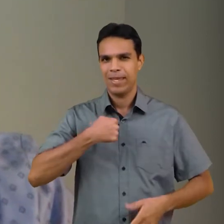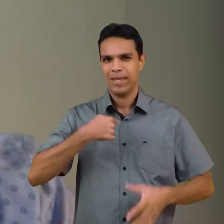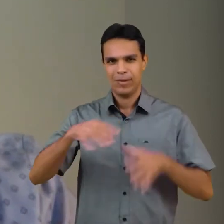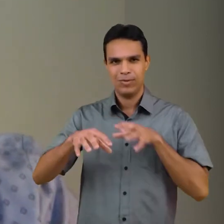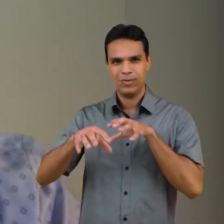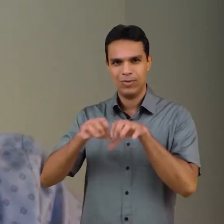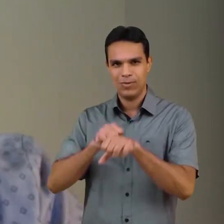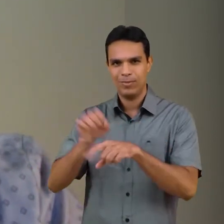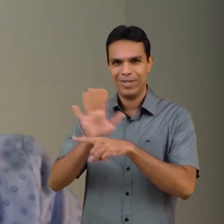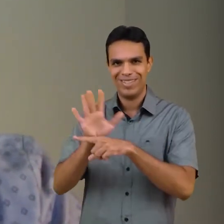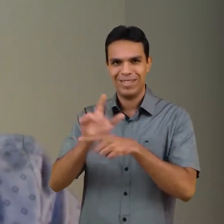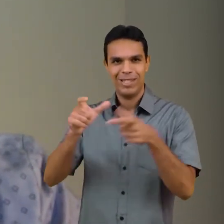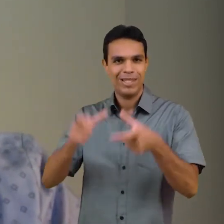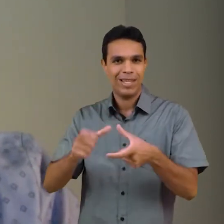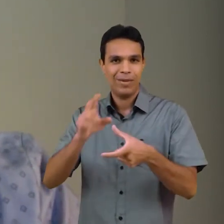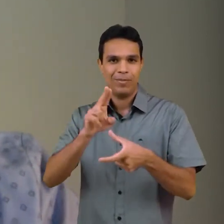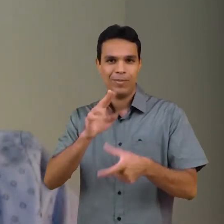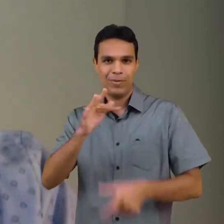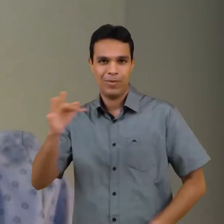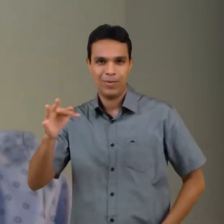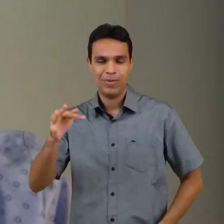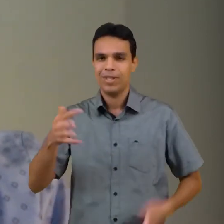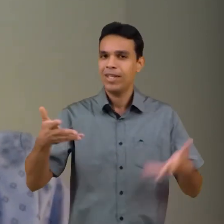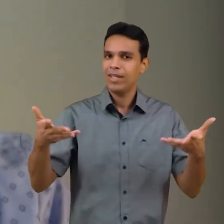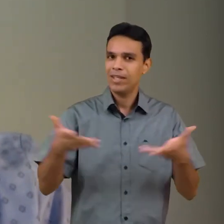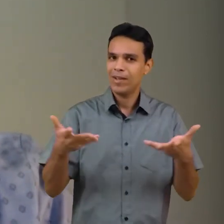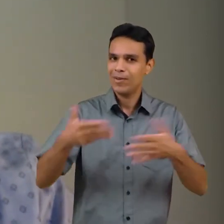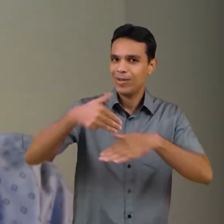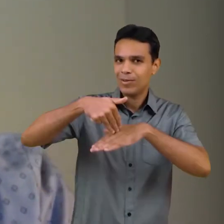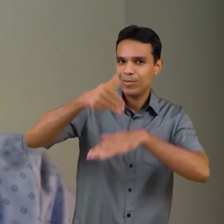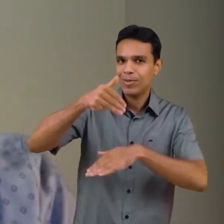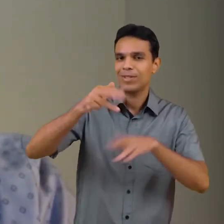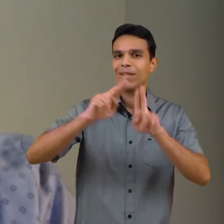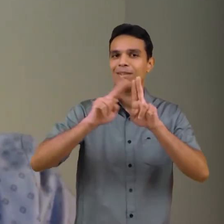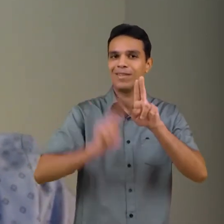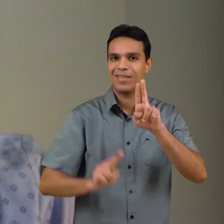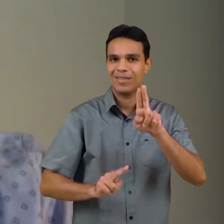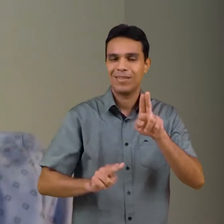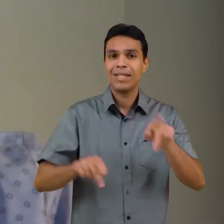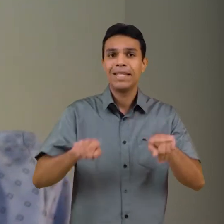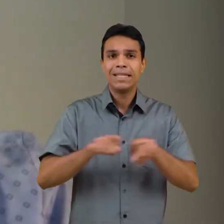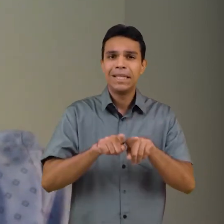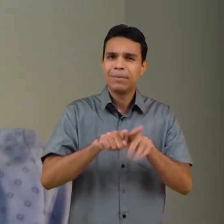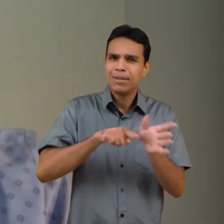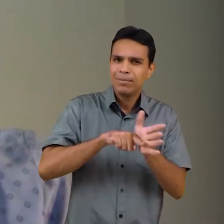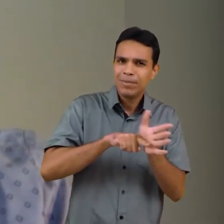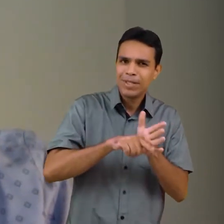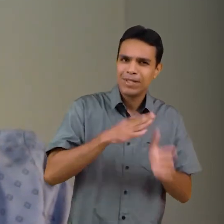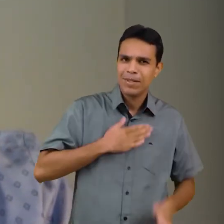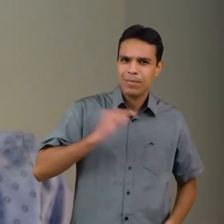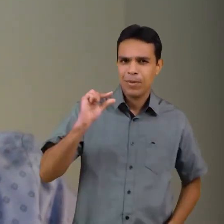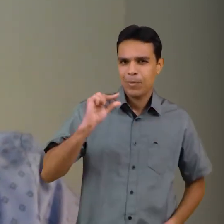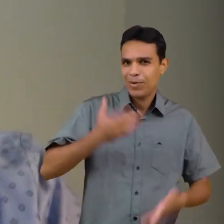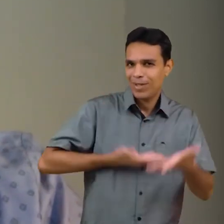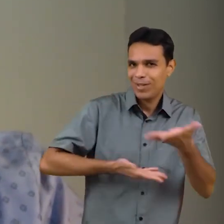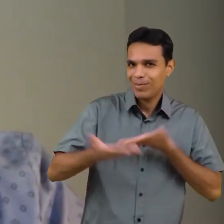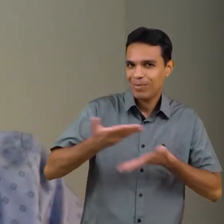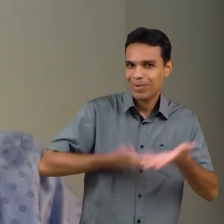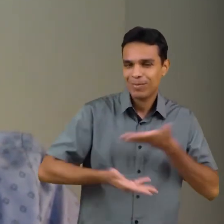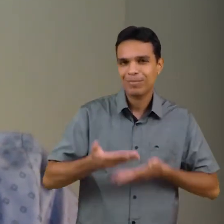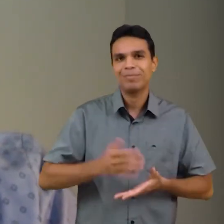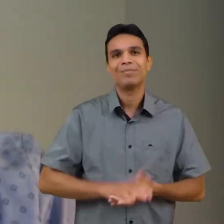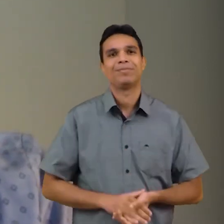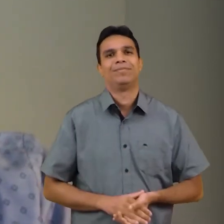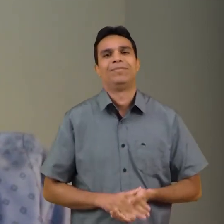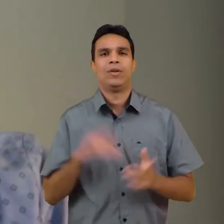sou formado em cinema na UF e estou agora fazendo mestrado na UFRJ. E compartilhar também um pouco da